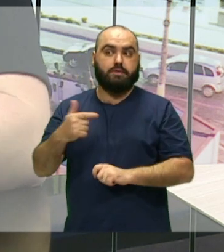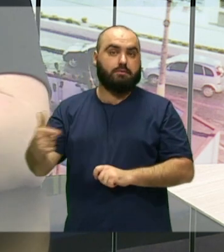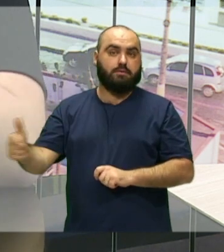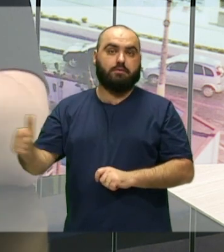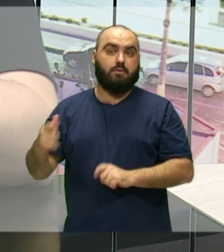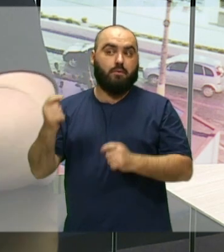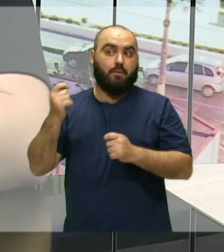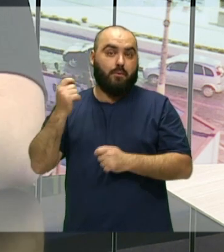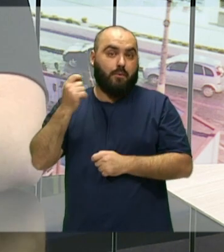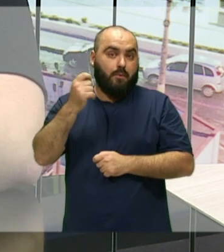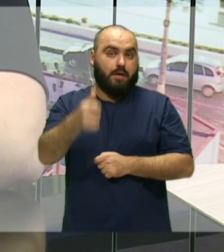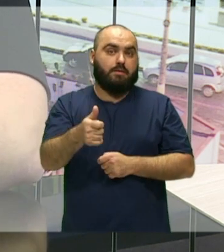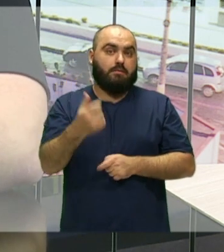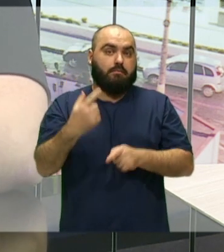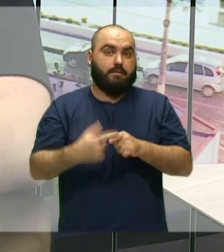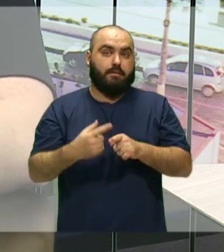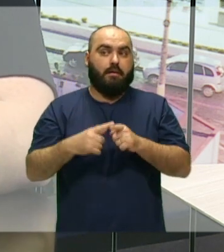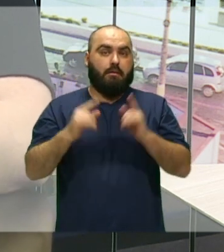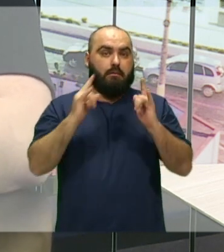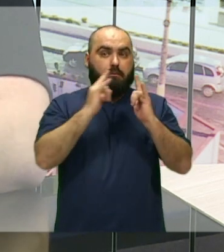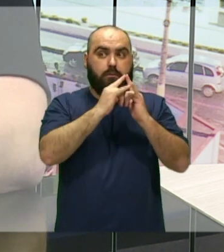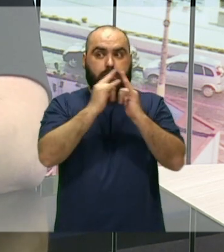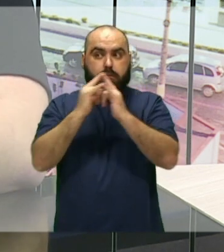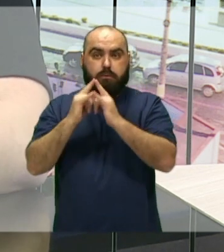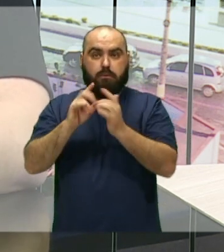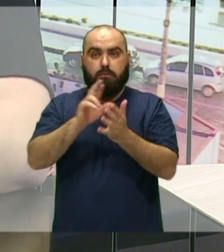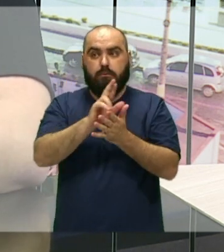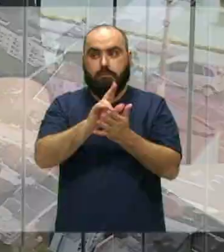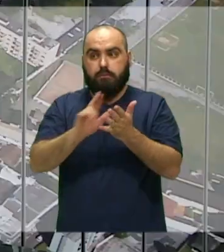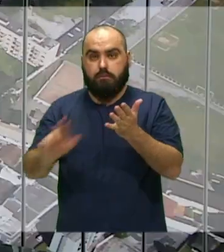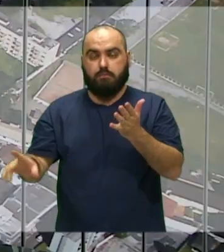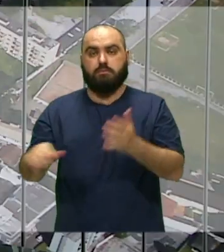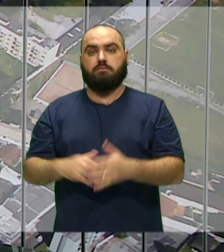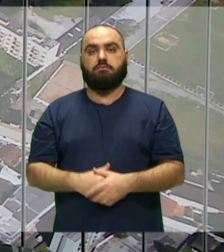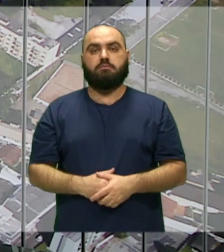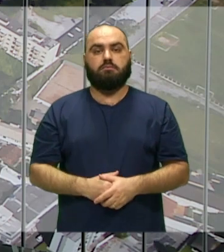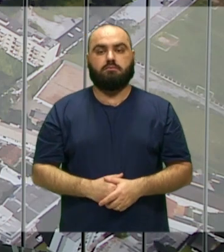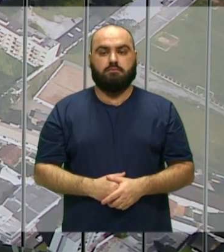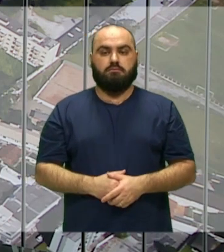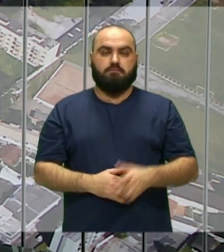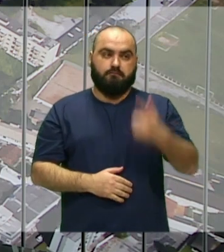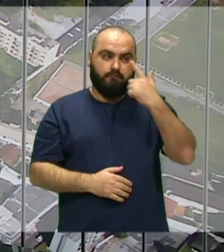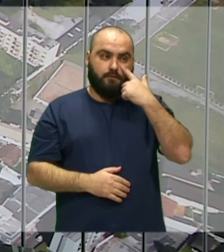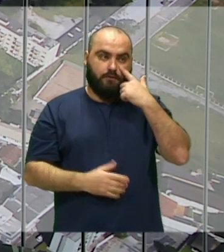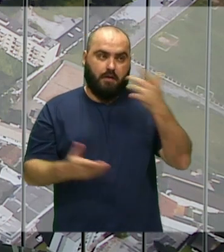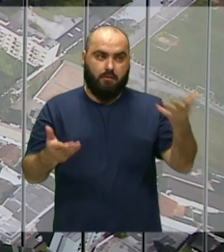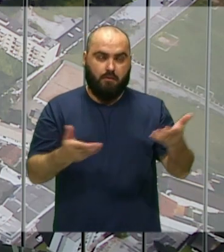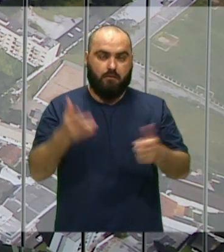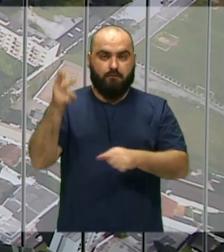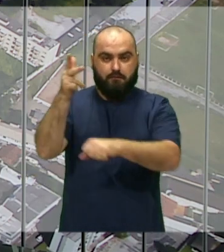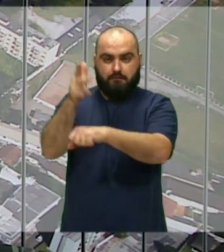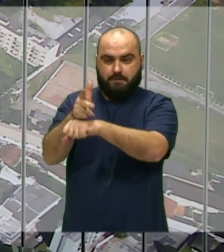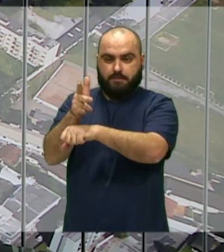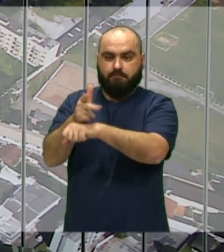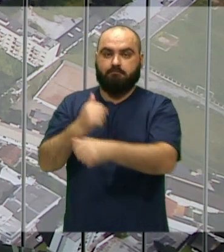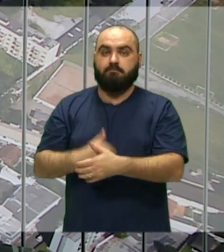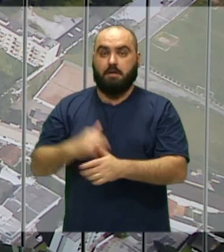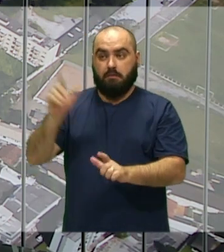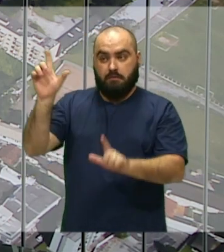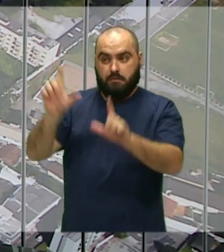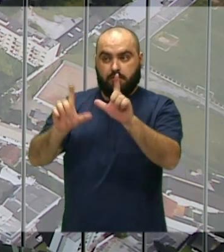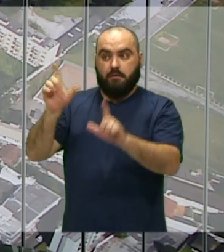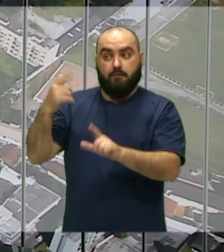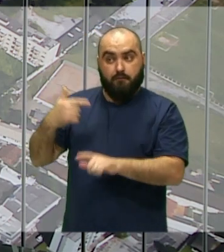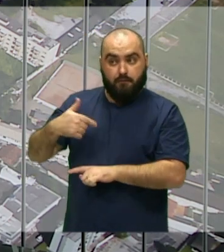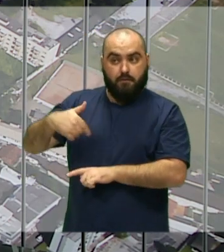de tantas instituições que organizações gente vai conferir agora como é que foi a cerimônia a TV Câmara esteve presente